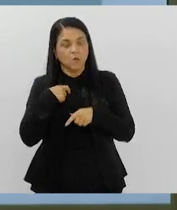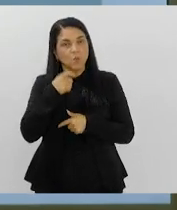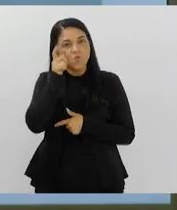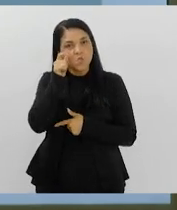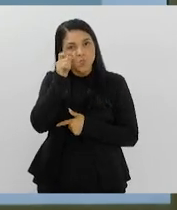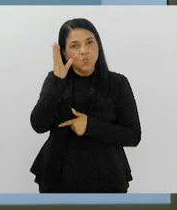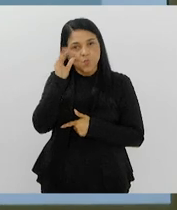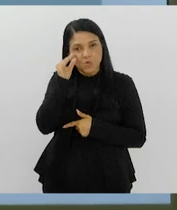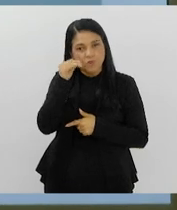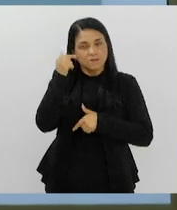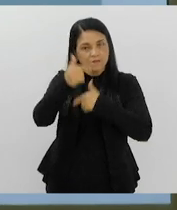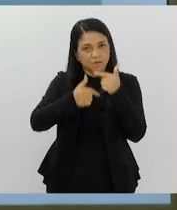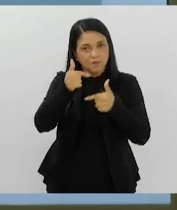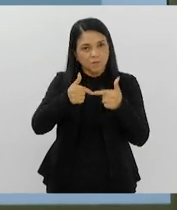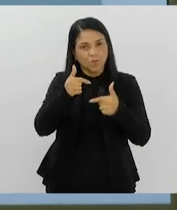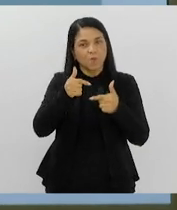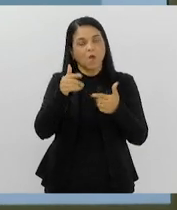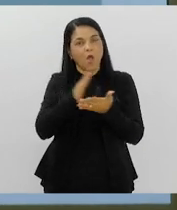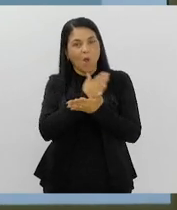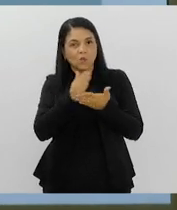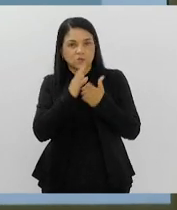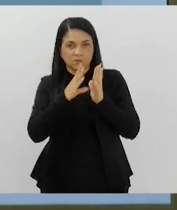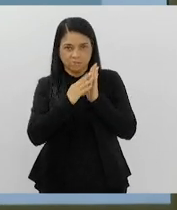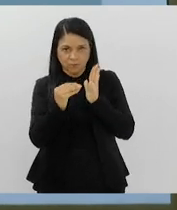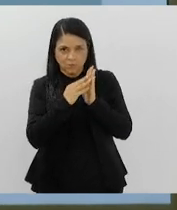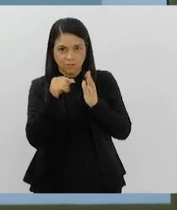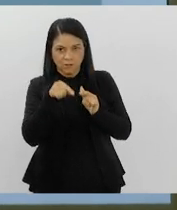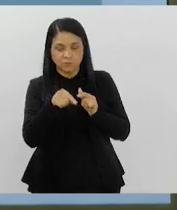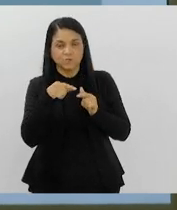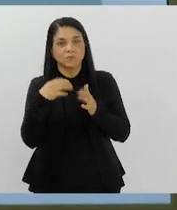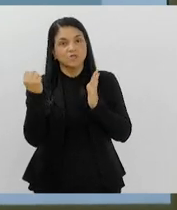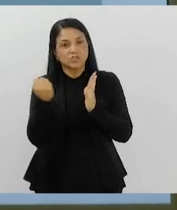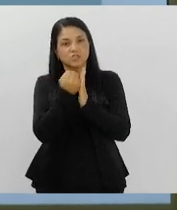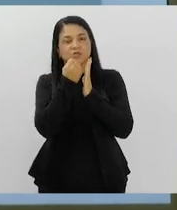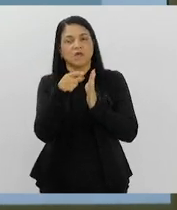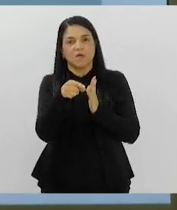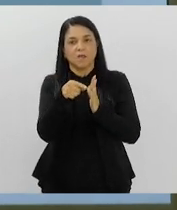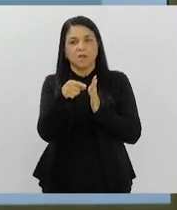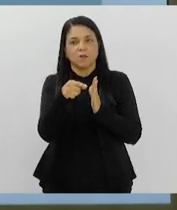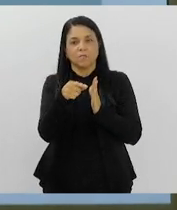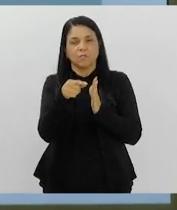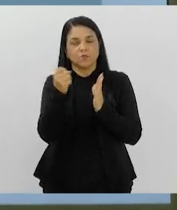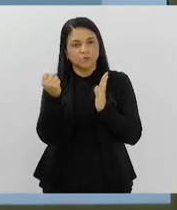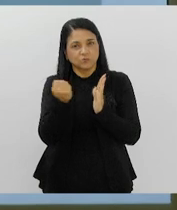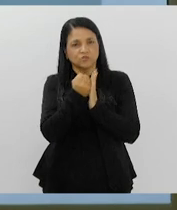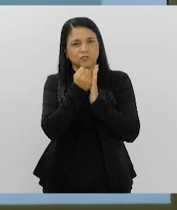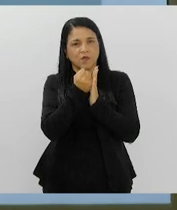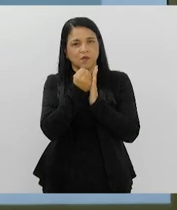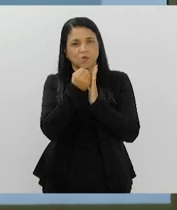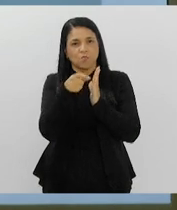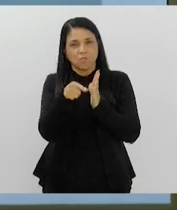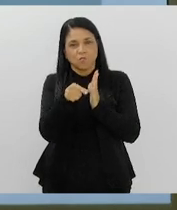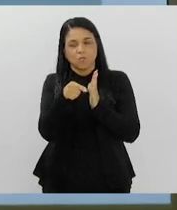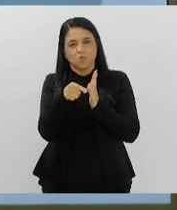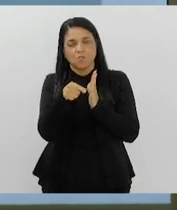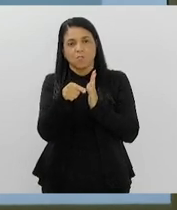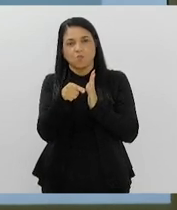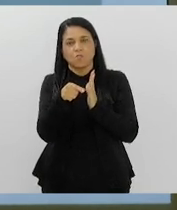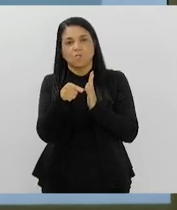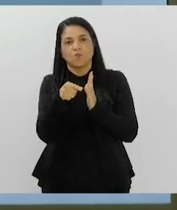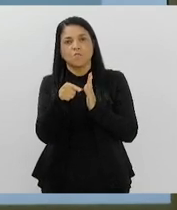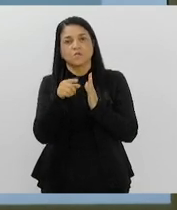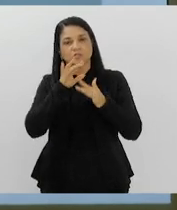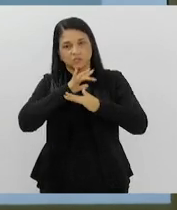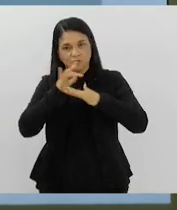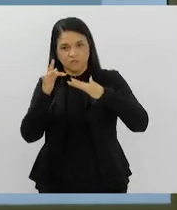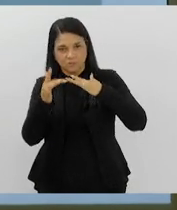trabalhou, algumas delas, alguns exemplos. Destaco, não sei se está aqui, mas destaco também a questão das redes